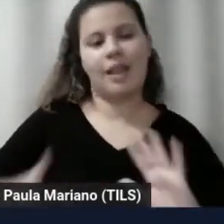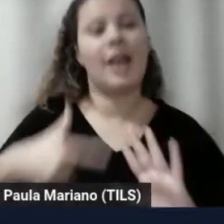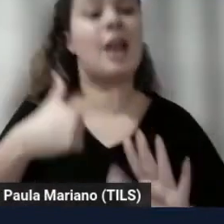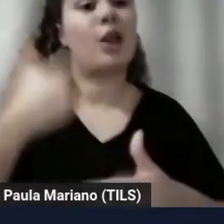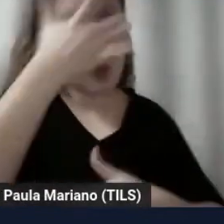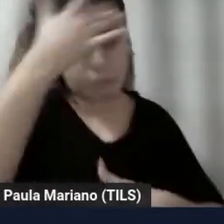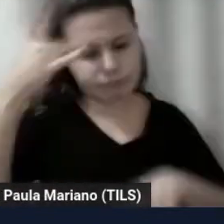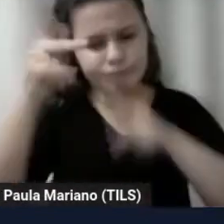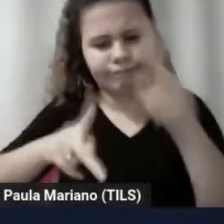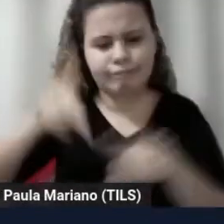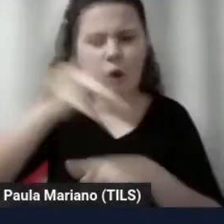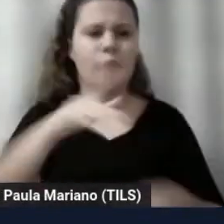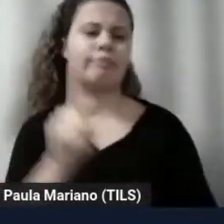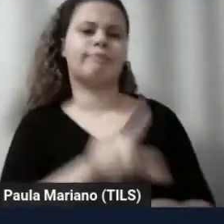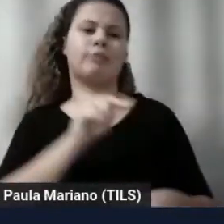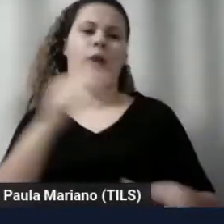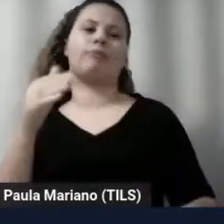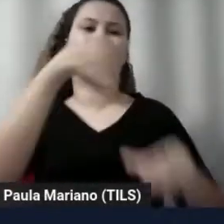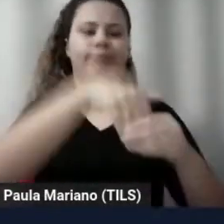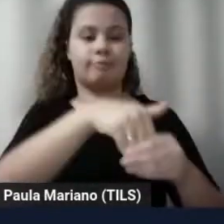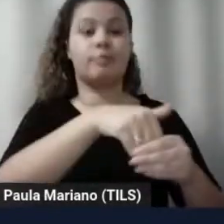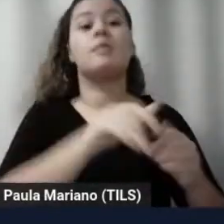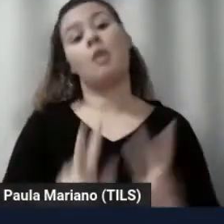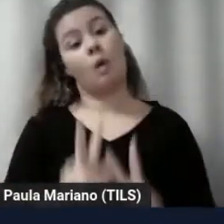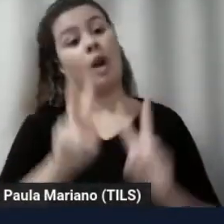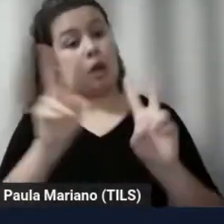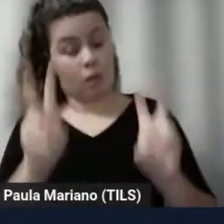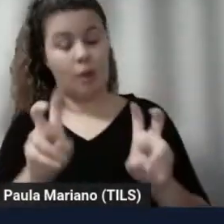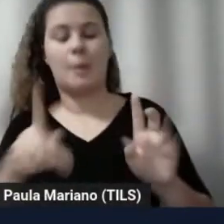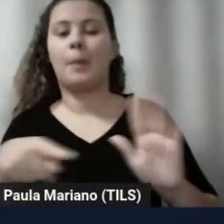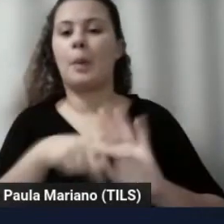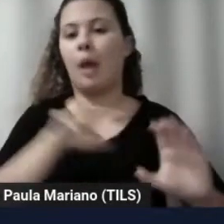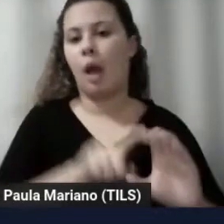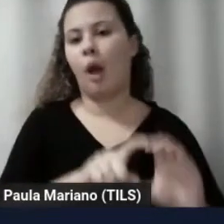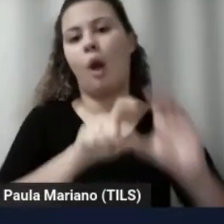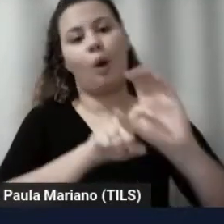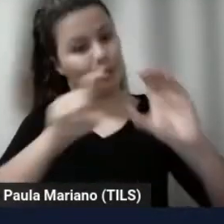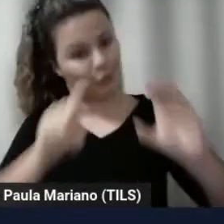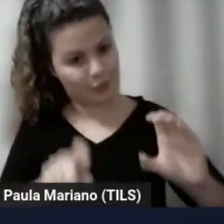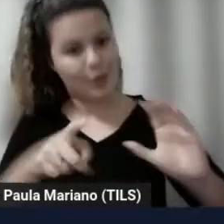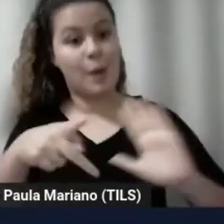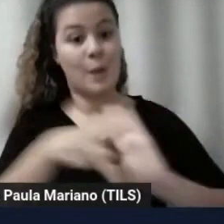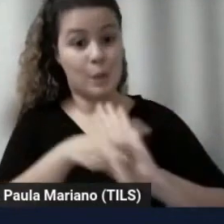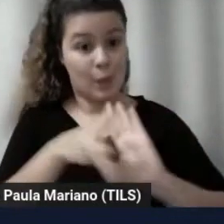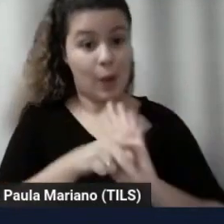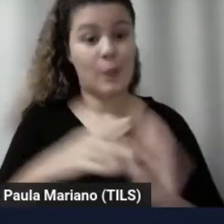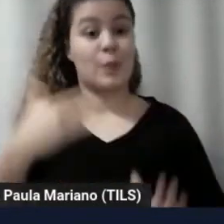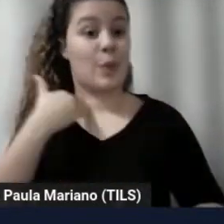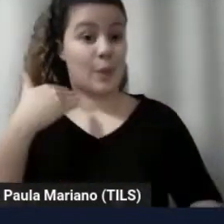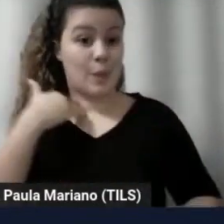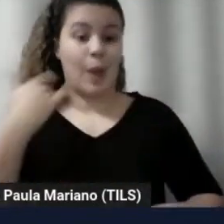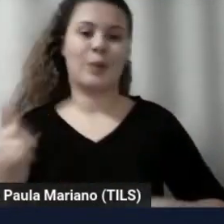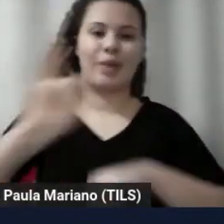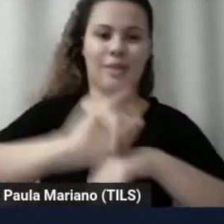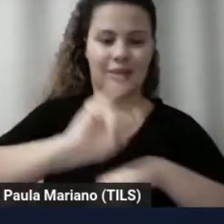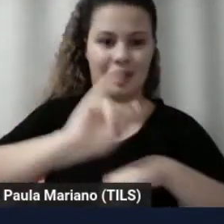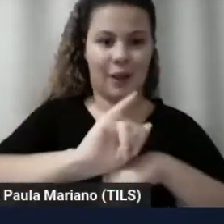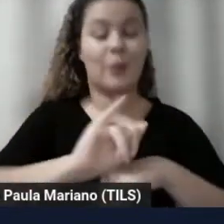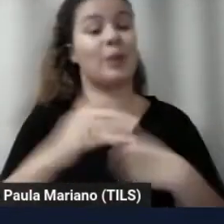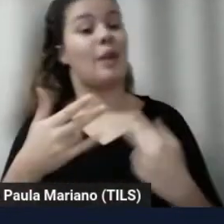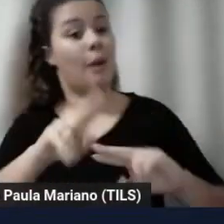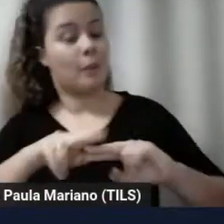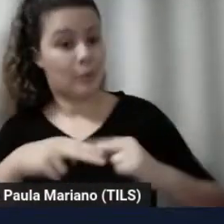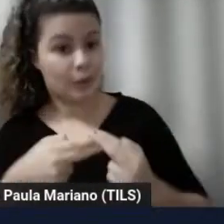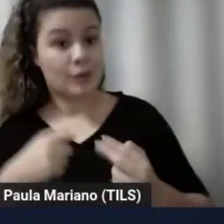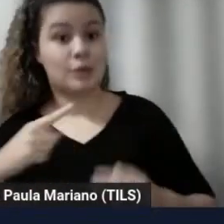Que é disso que se trata a chamada autonomia do Banco Central. Então, vocês foram muito felizes. A